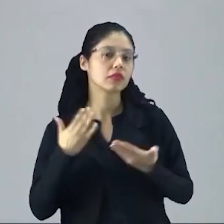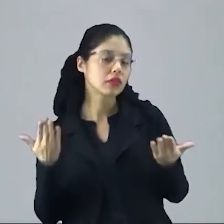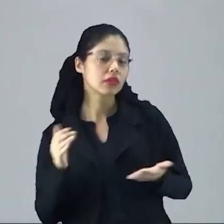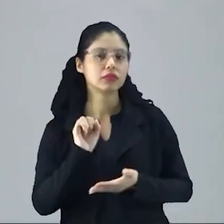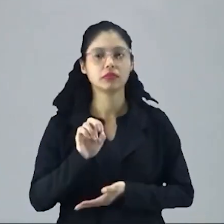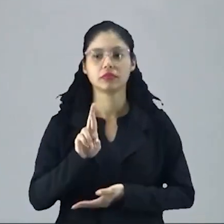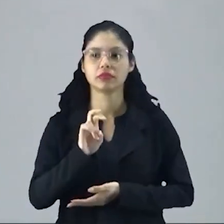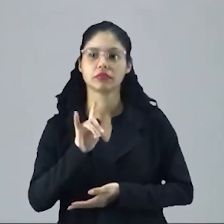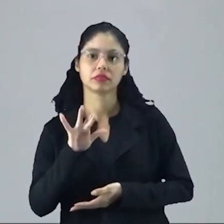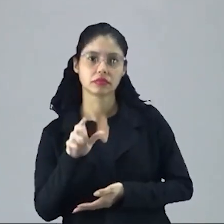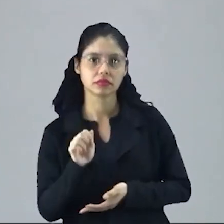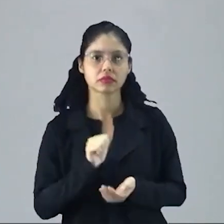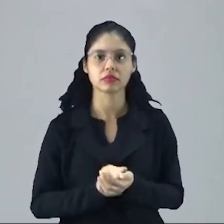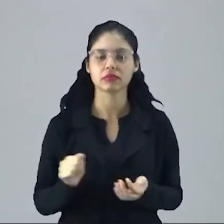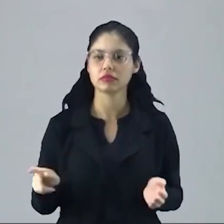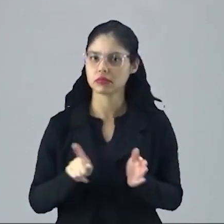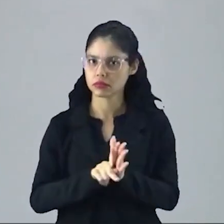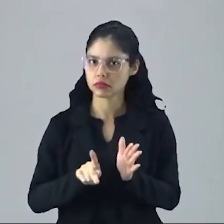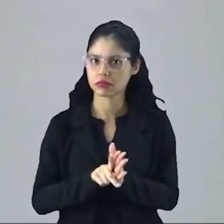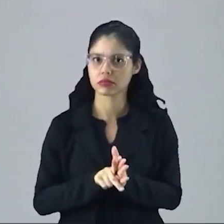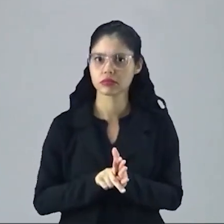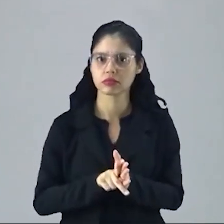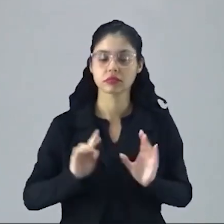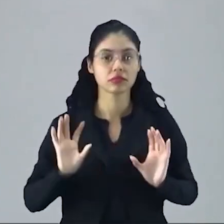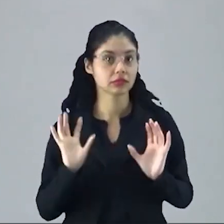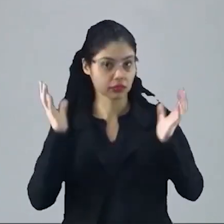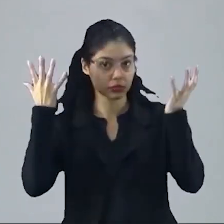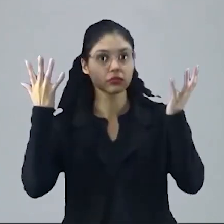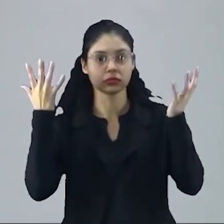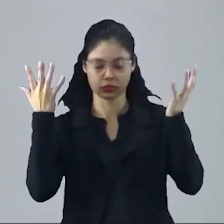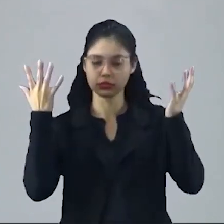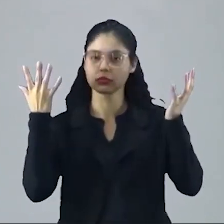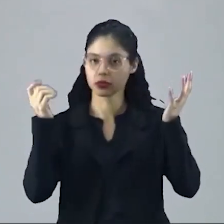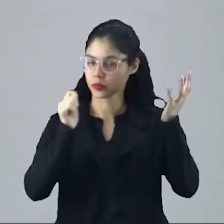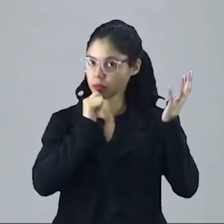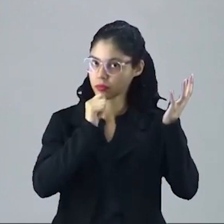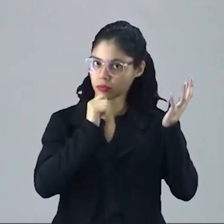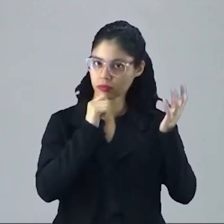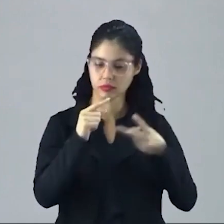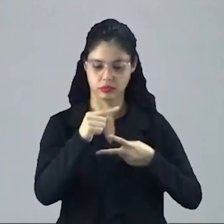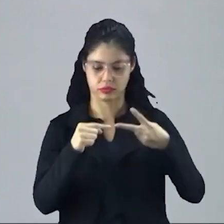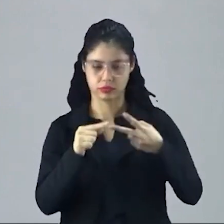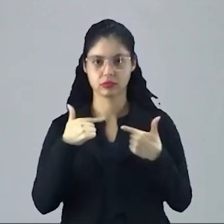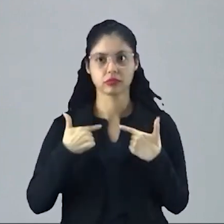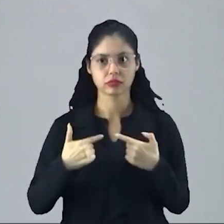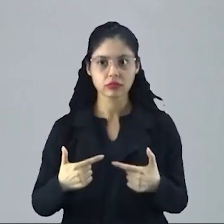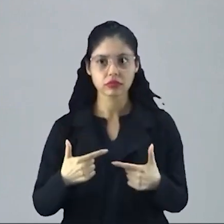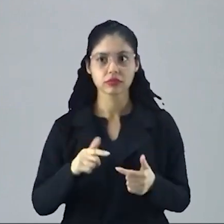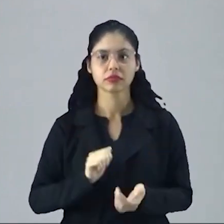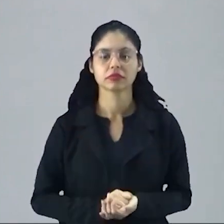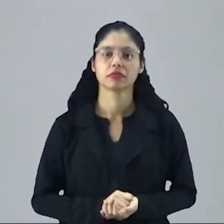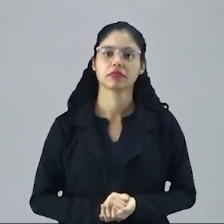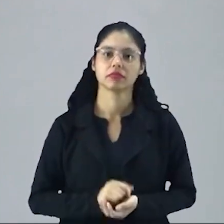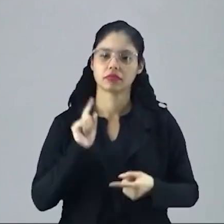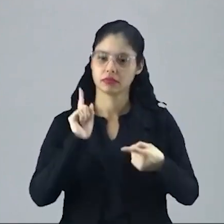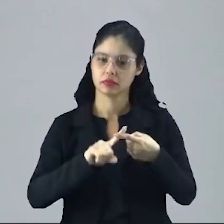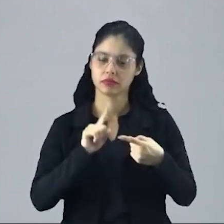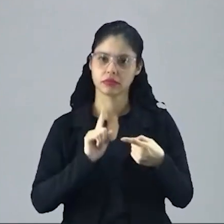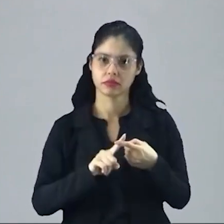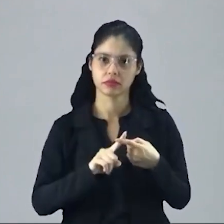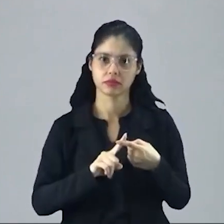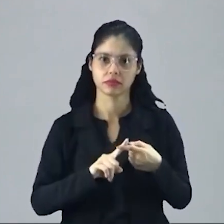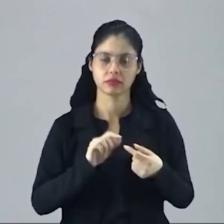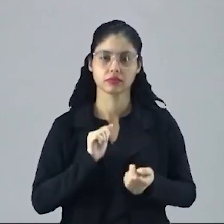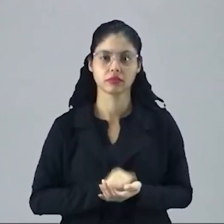o surrealismo, ele está justamente nesse clima entre as duas guerras. Então, a primeira já